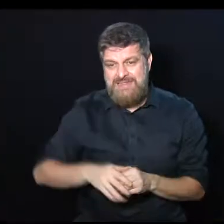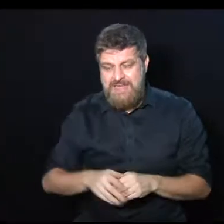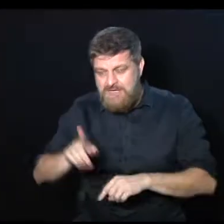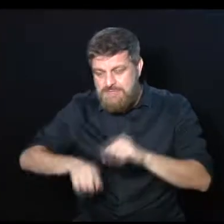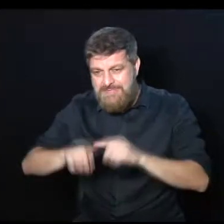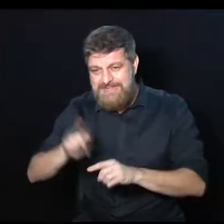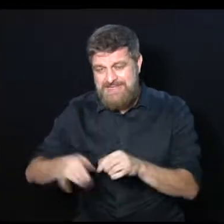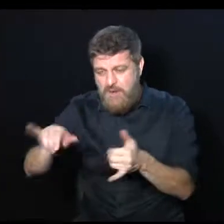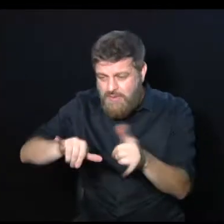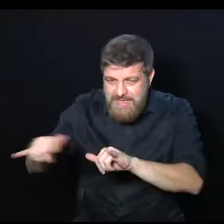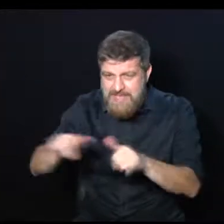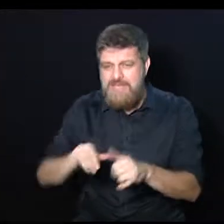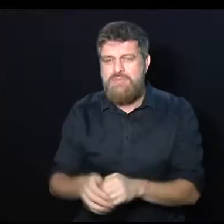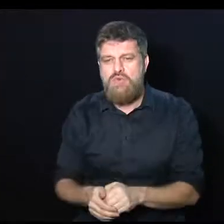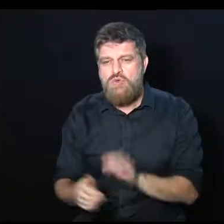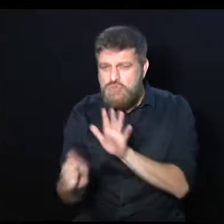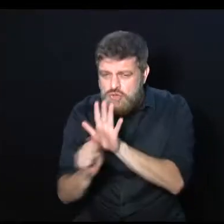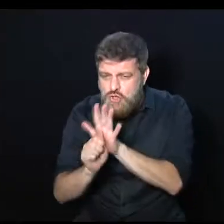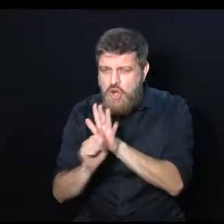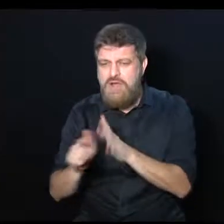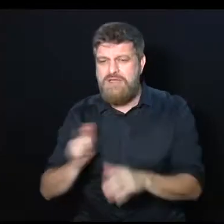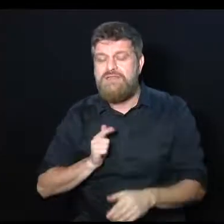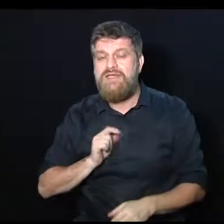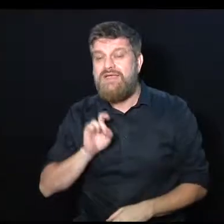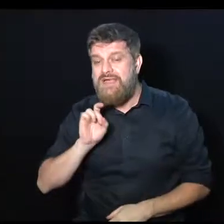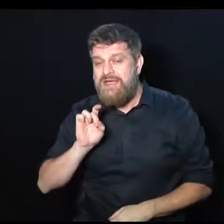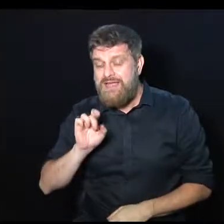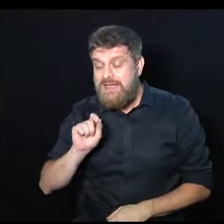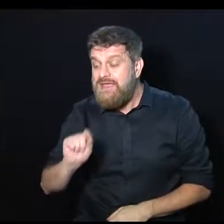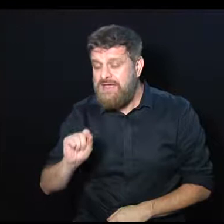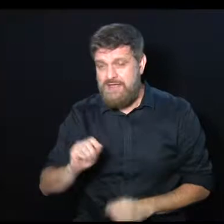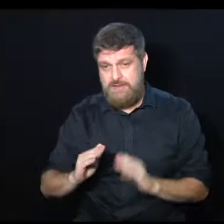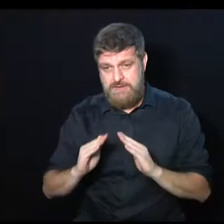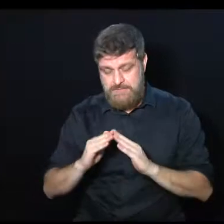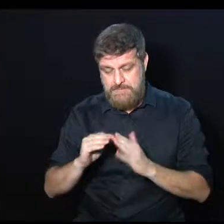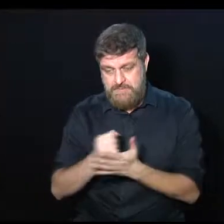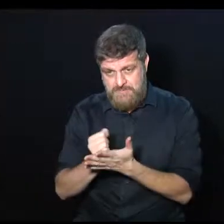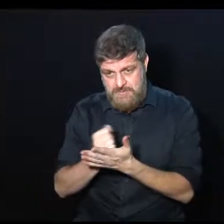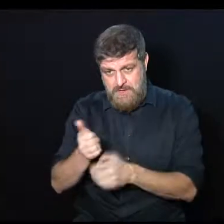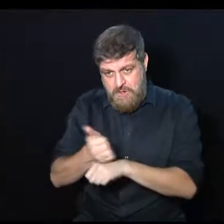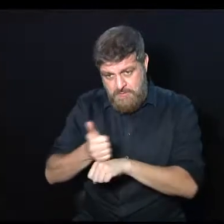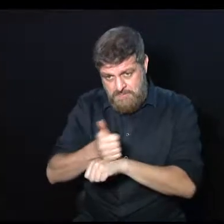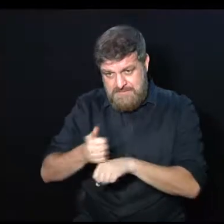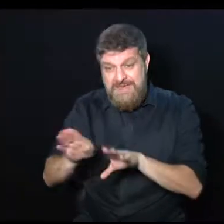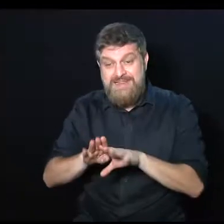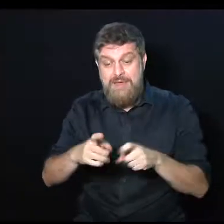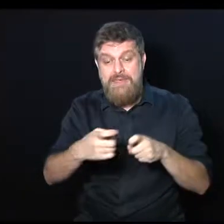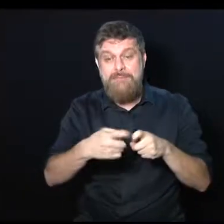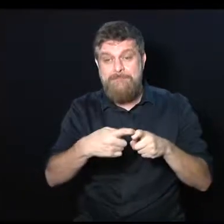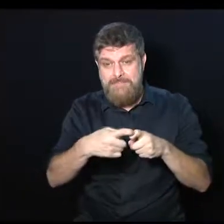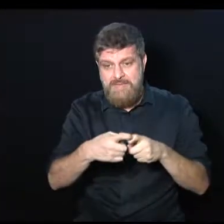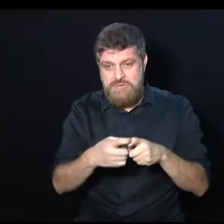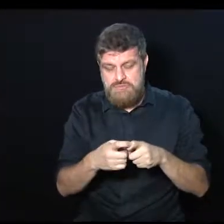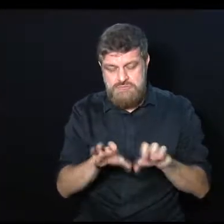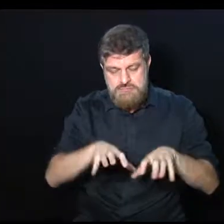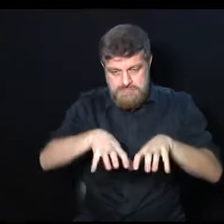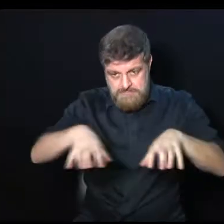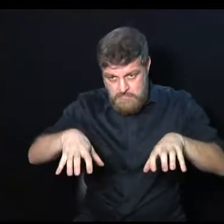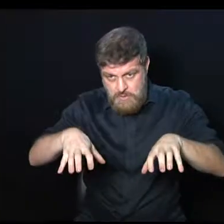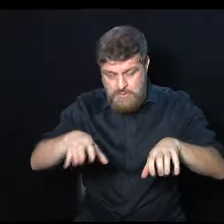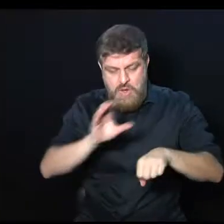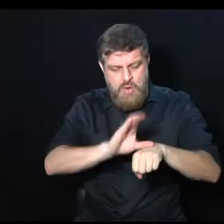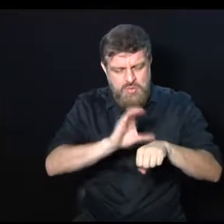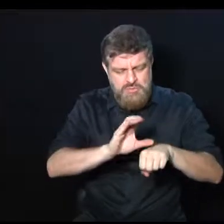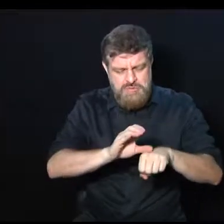esses especialistas são geralmente farmacêuticos ou clínicos e os toxicologistas médicos. Então, eles são capacitados para